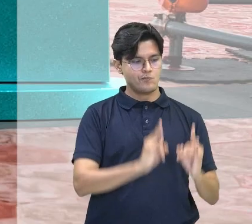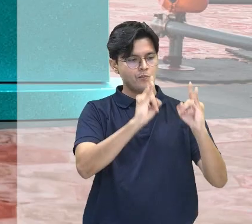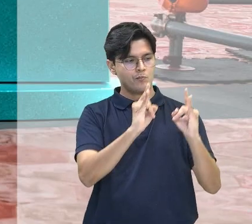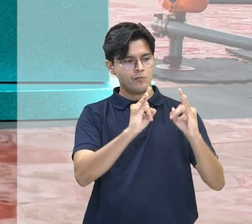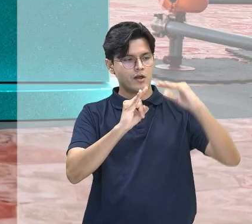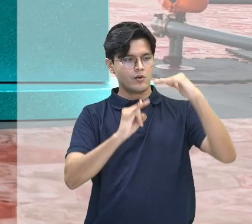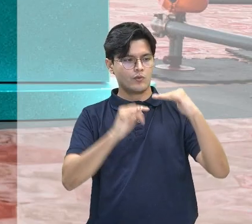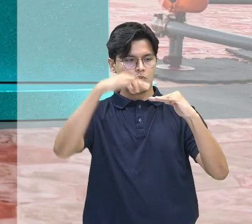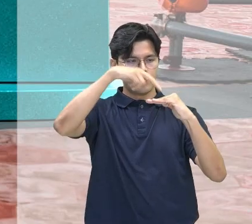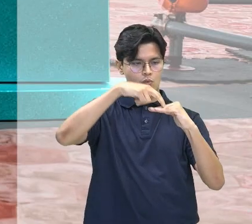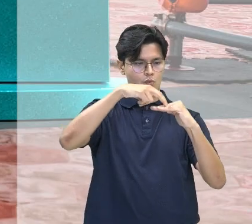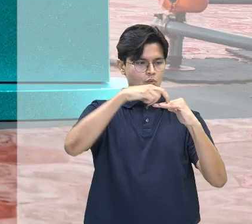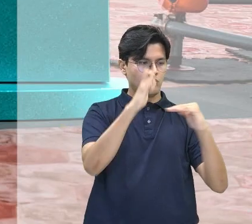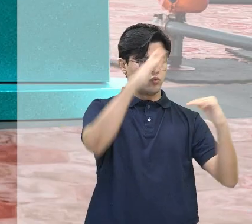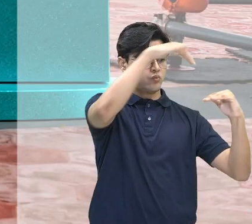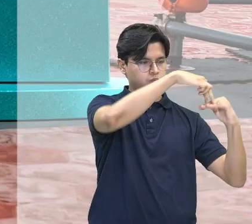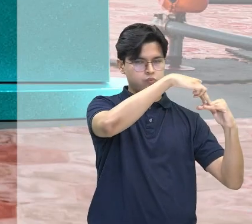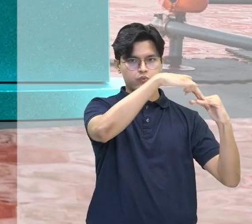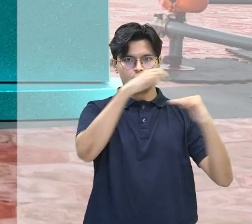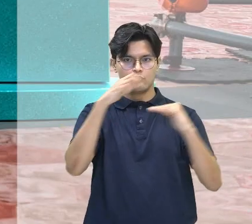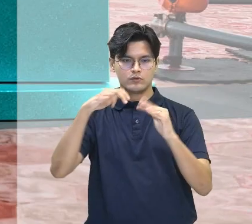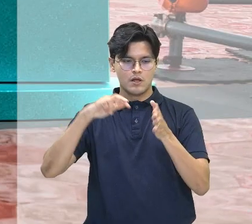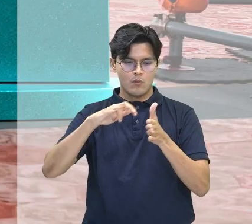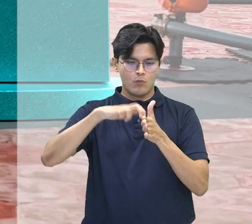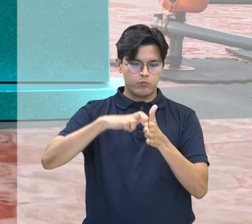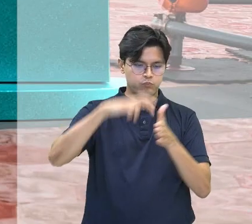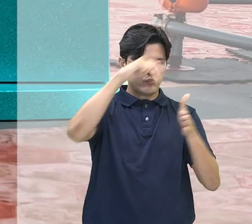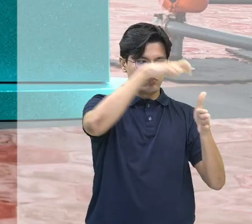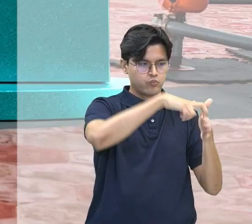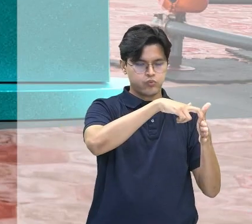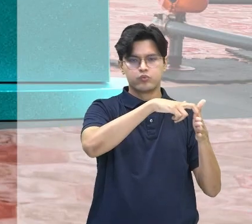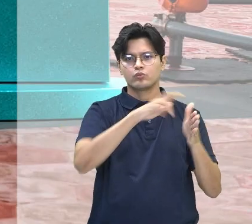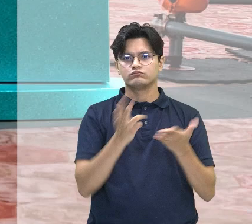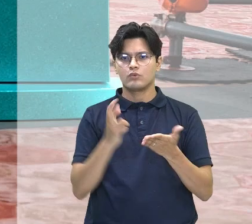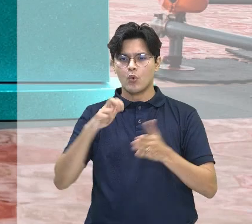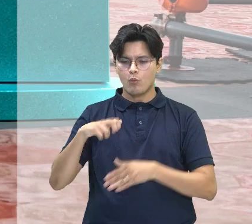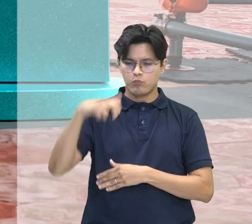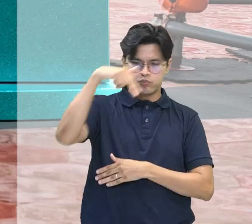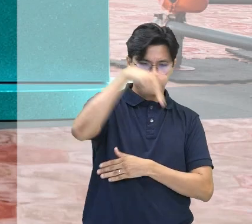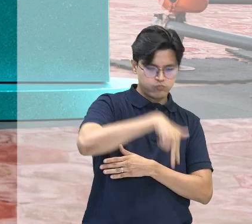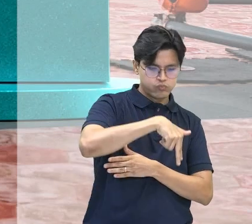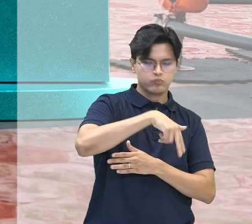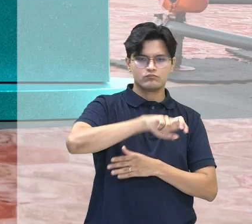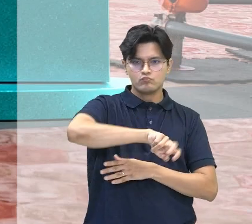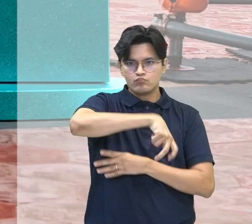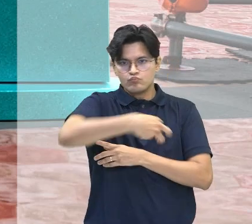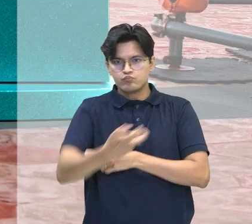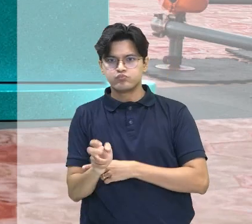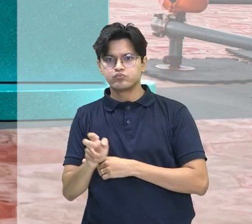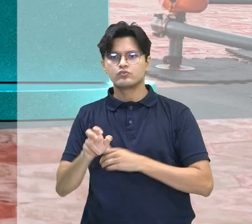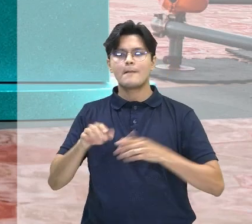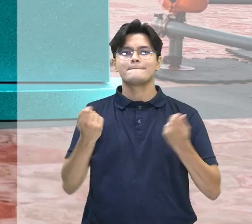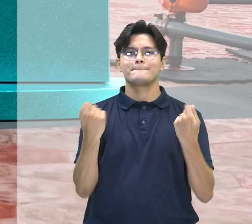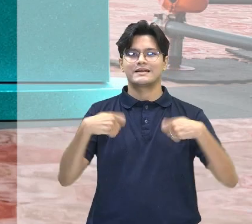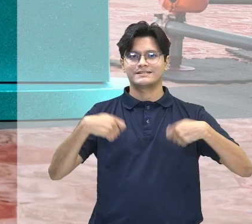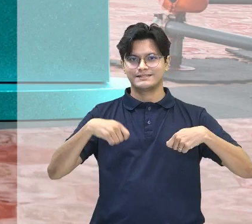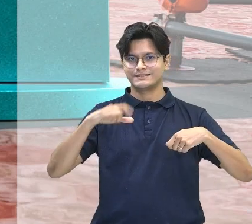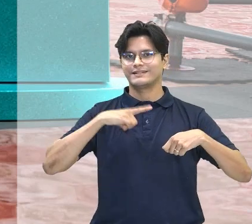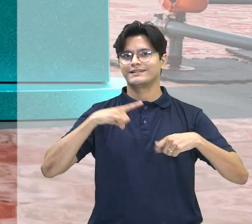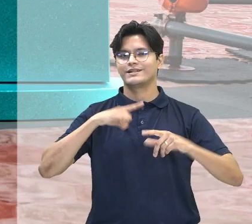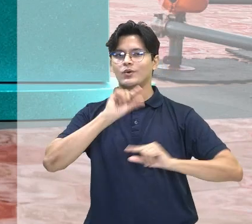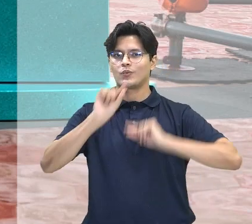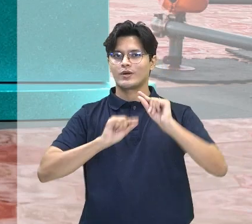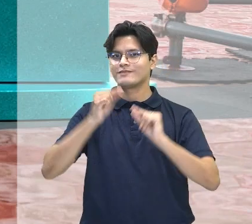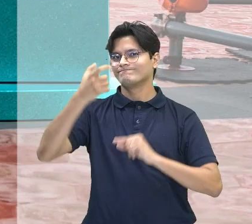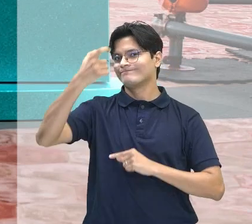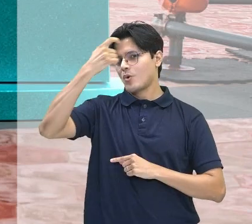para o outro, pular muros, para você amortecer essa queda e para você fazer a execução desses movimentos, precisa ter uma